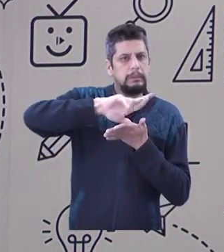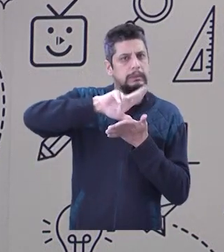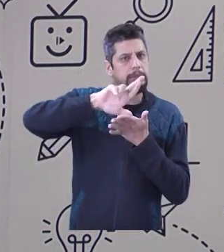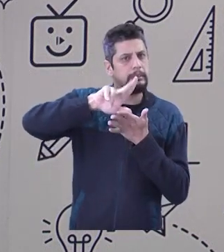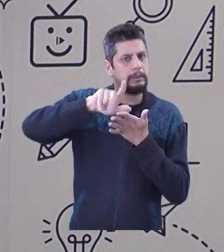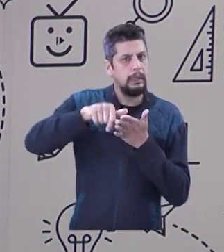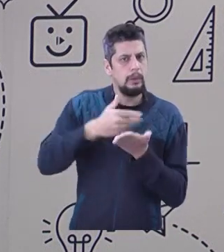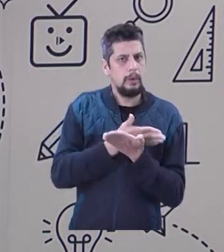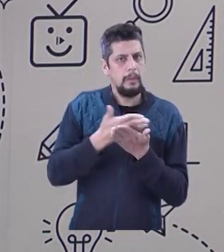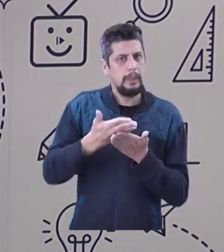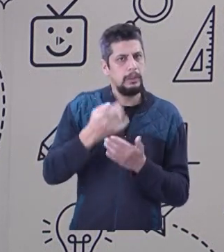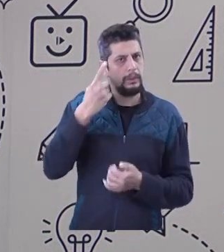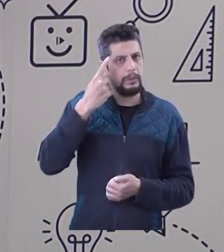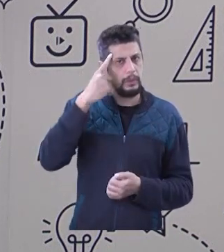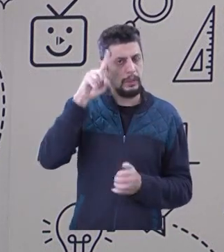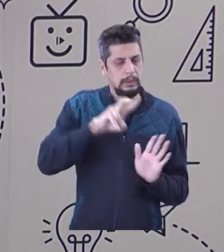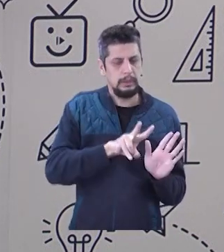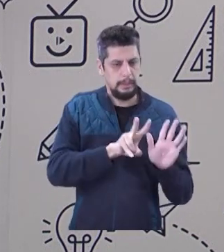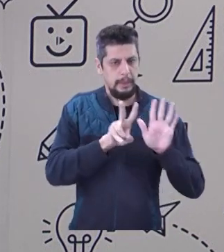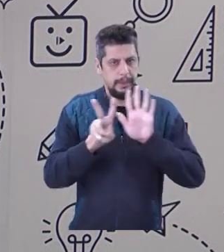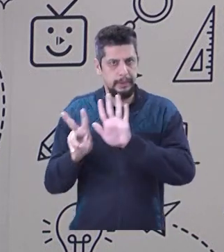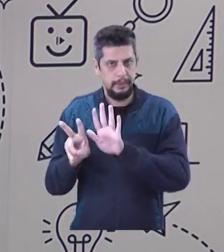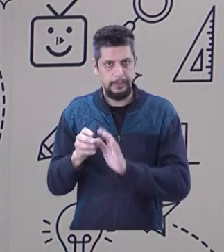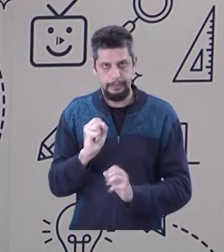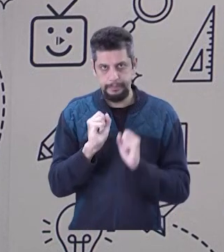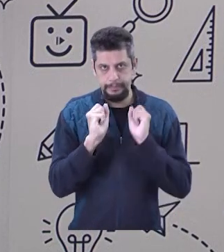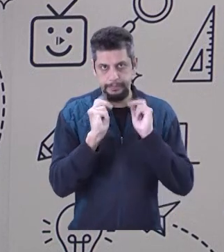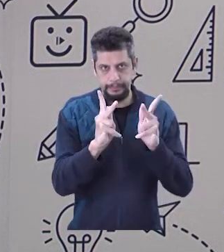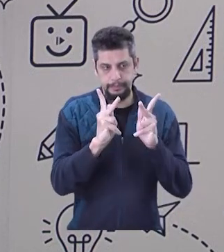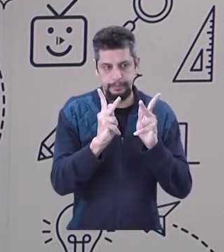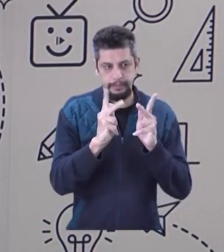porque é quando começa no a semana. Primeiro dia da semana, uhum, né? Uhum.